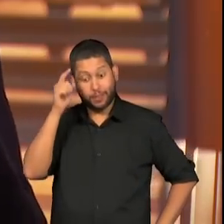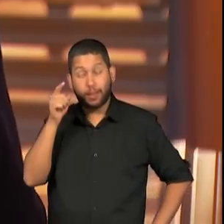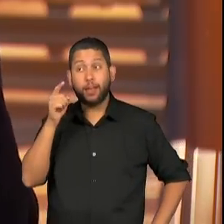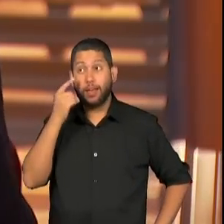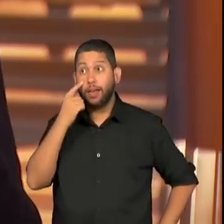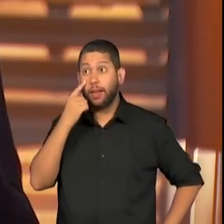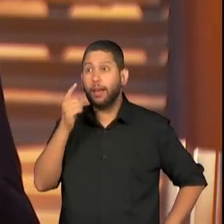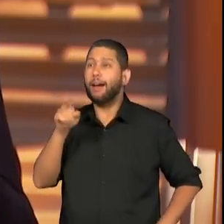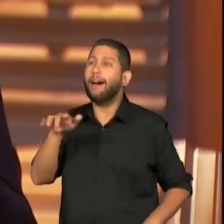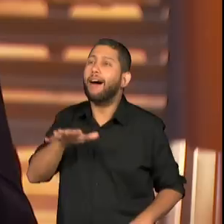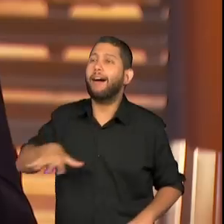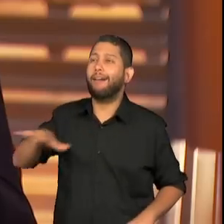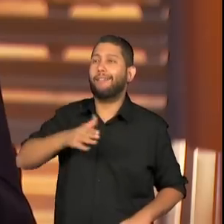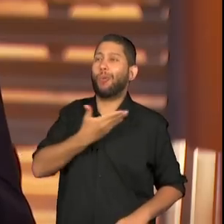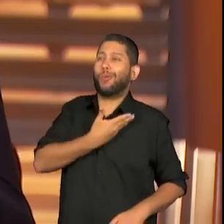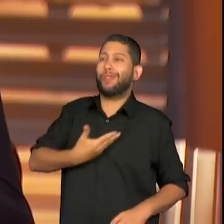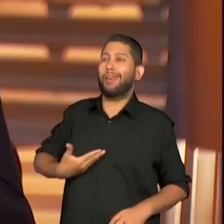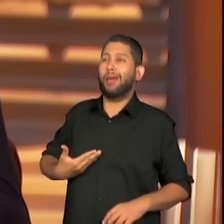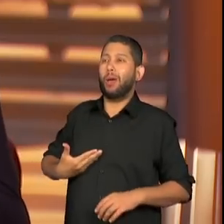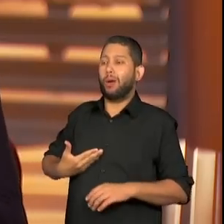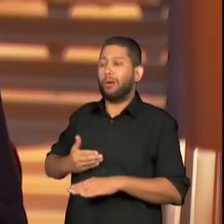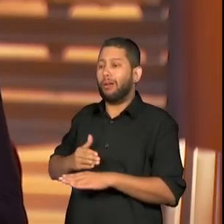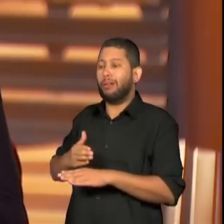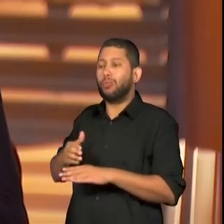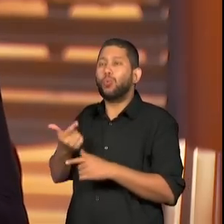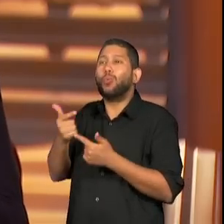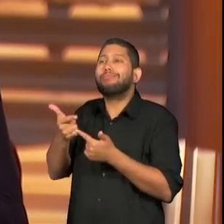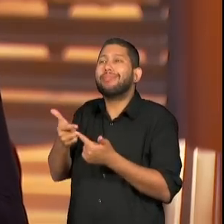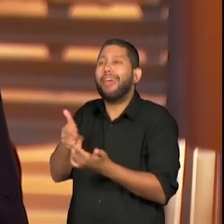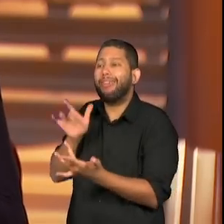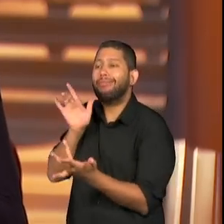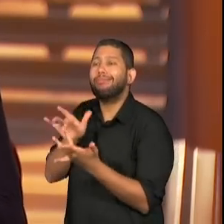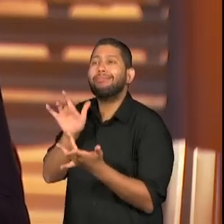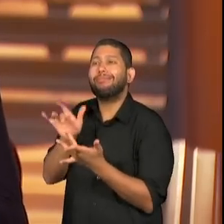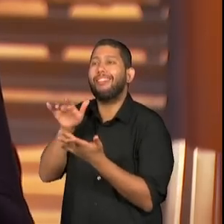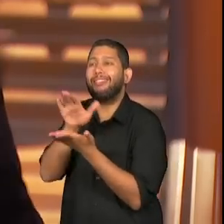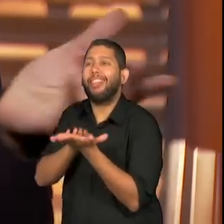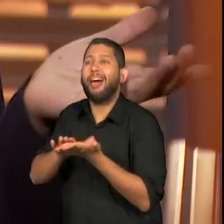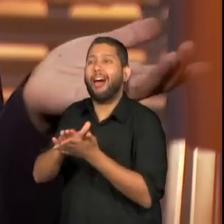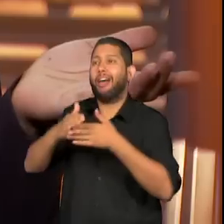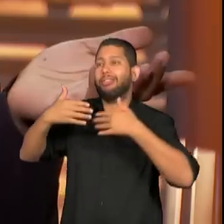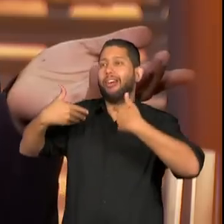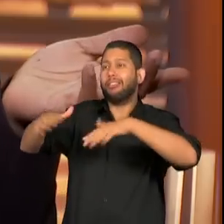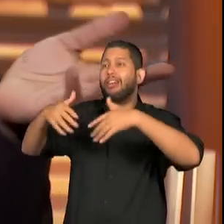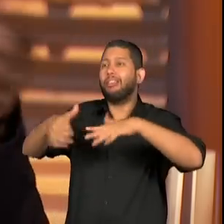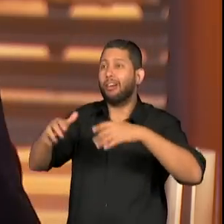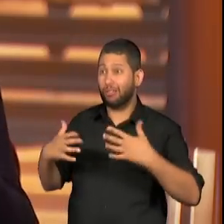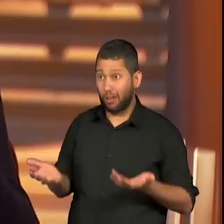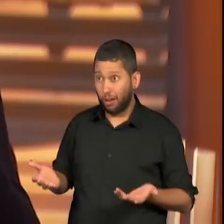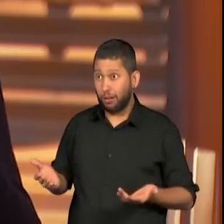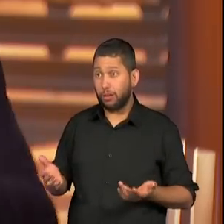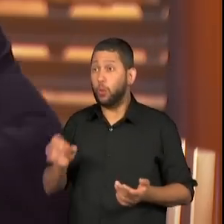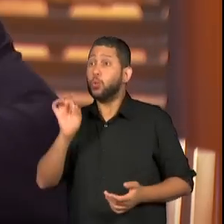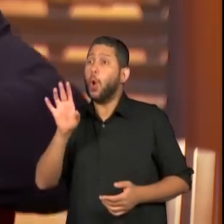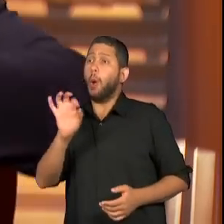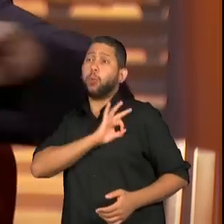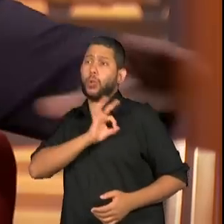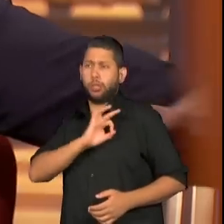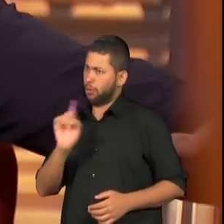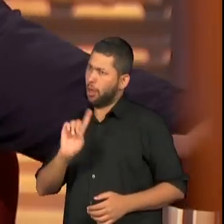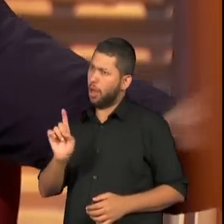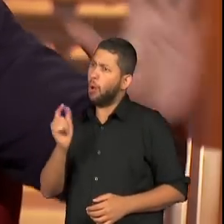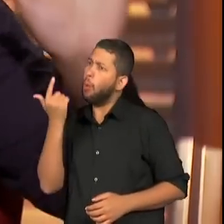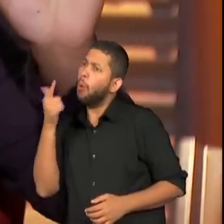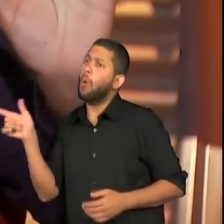onde o poder público não consegue adentrar com seus tentáculos, né? Que não seja só a polícia, mas que entre